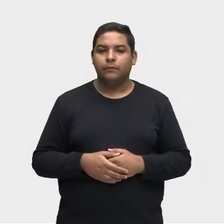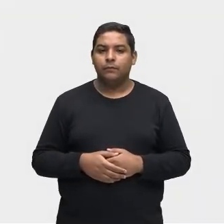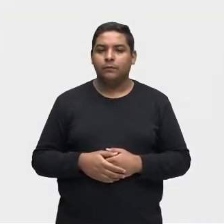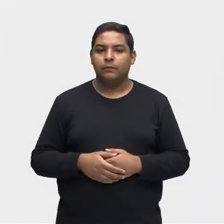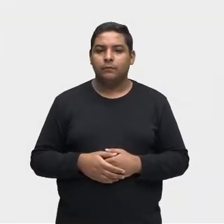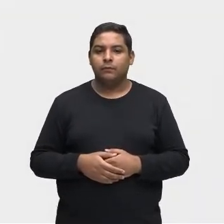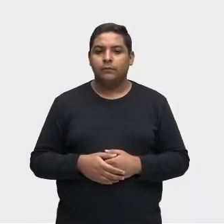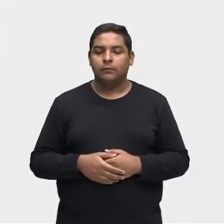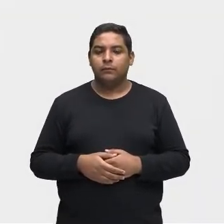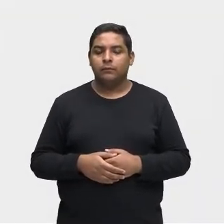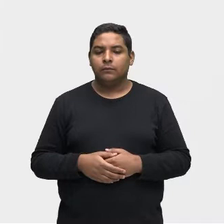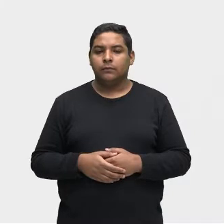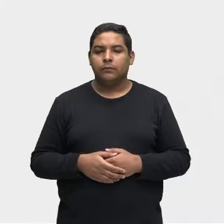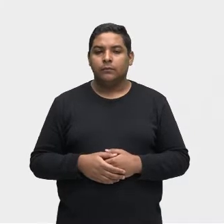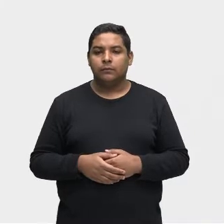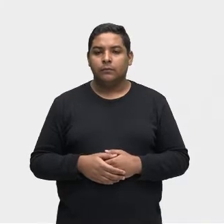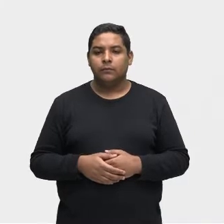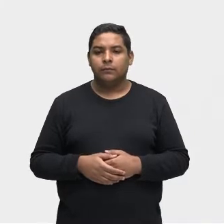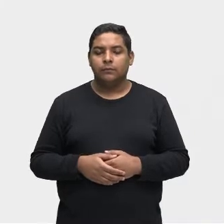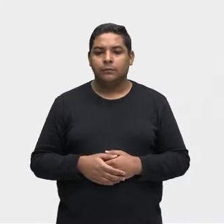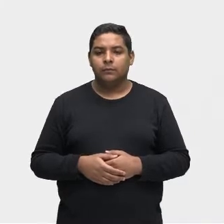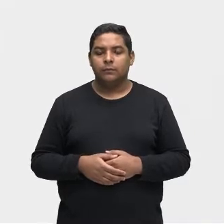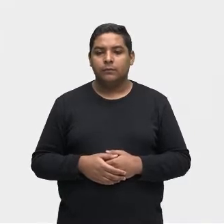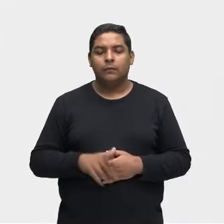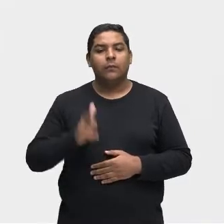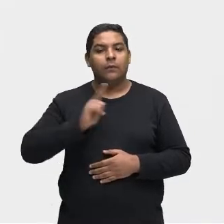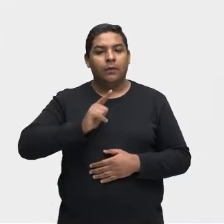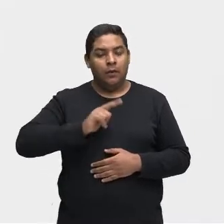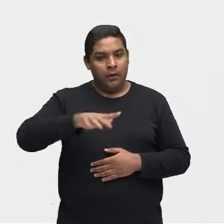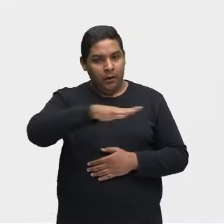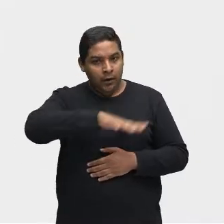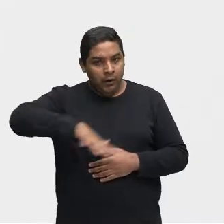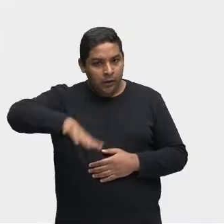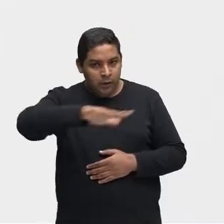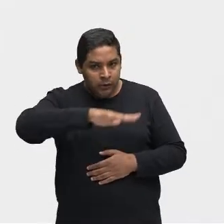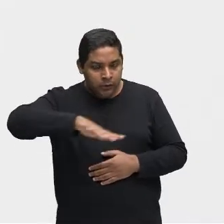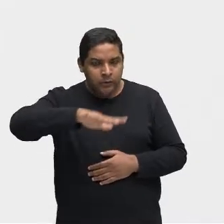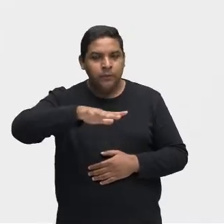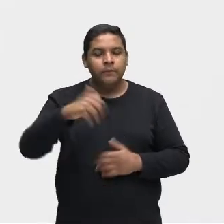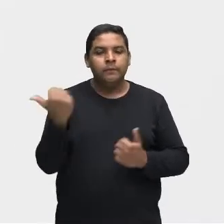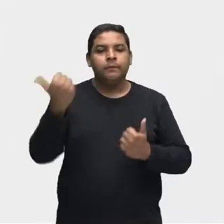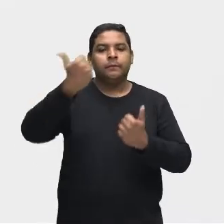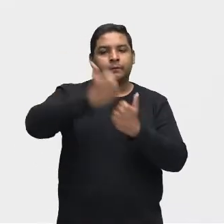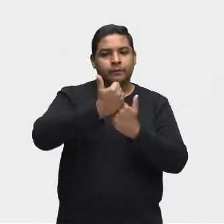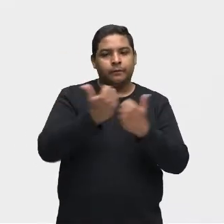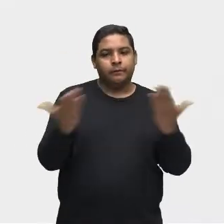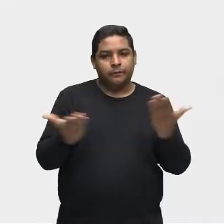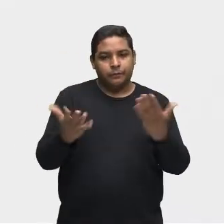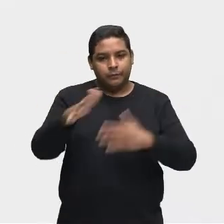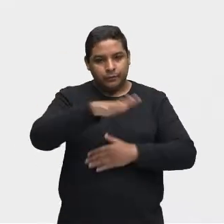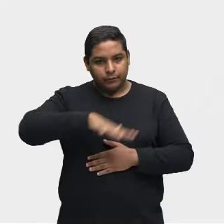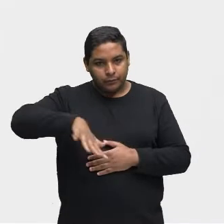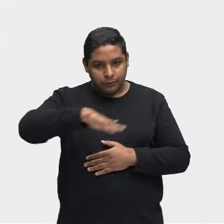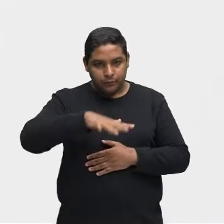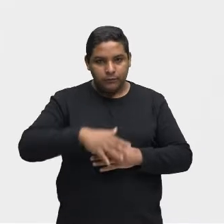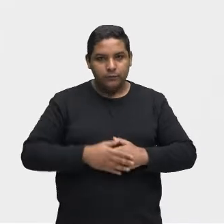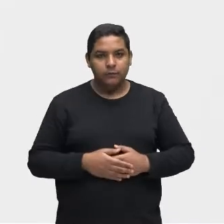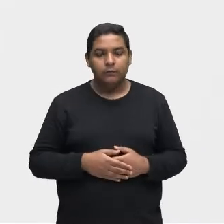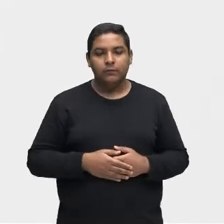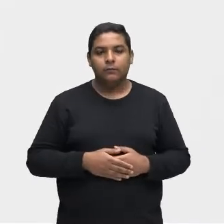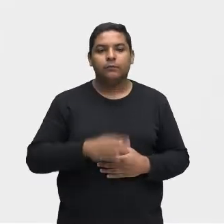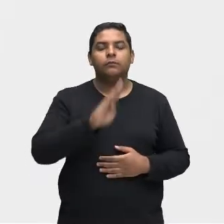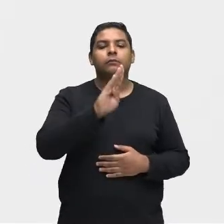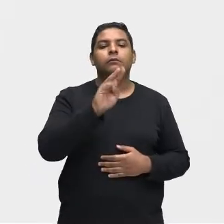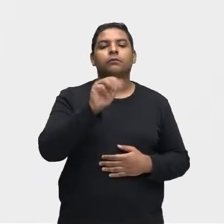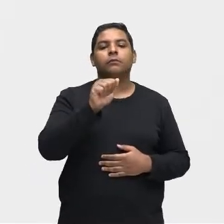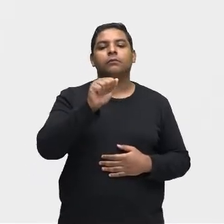nós vimos anteriormente. Está sendo nos dado a área, então vamos substituir a área, a base maior. Olha